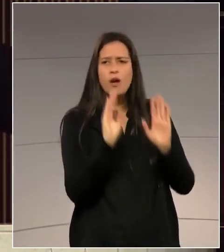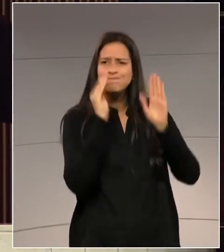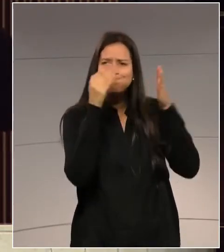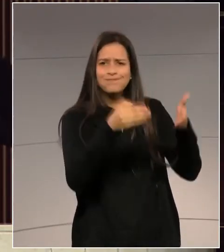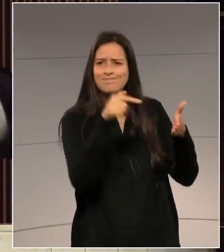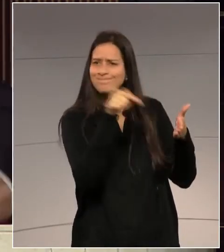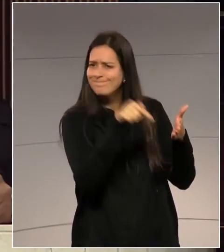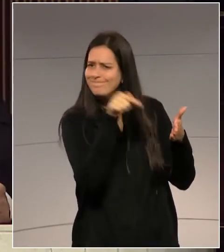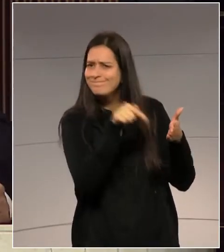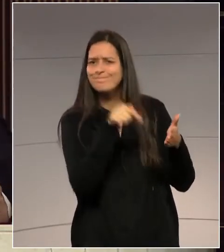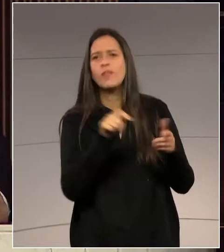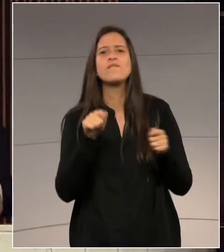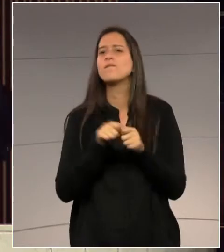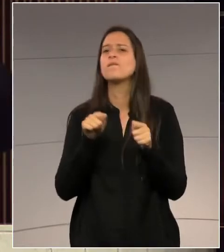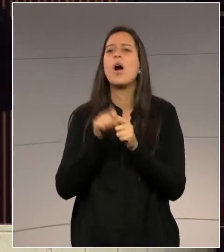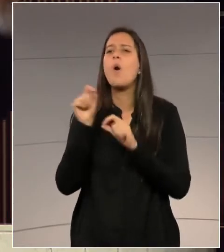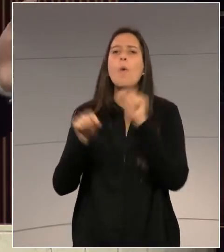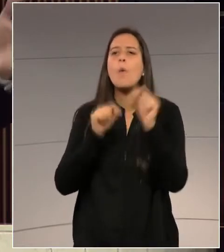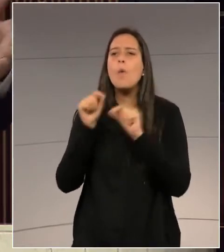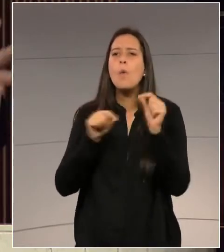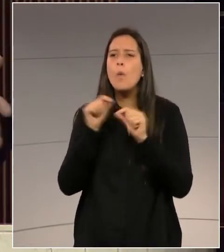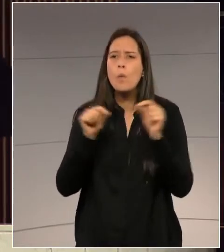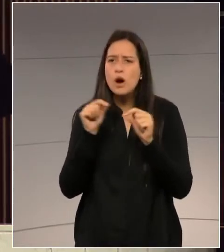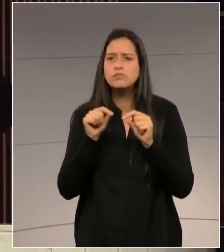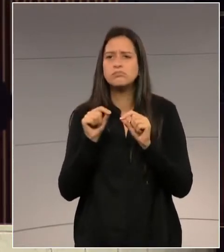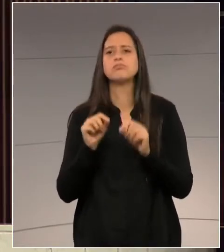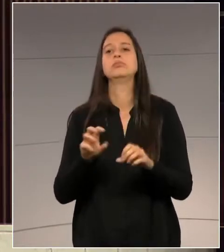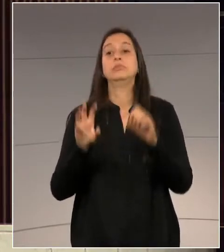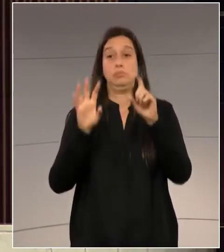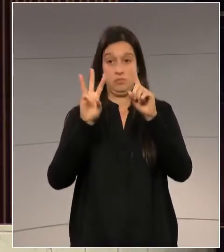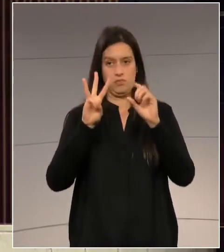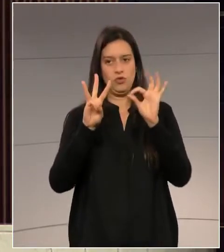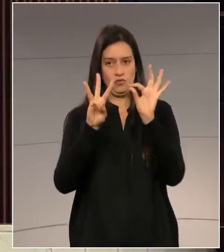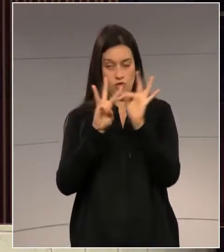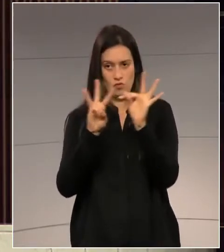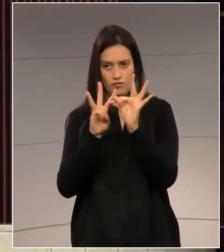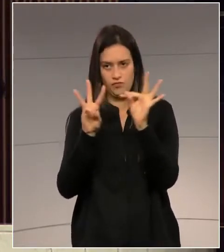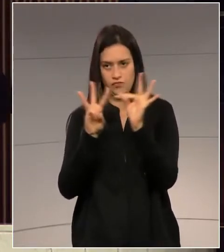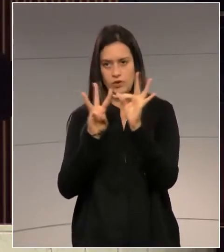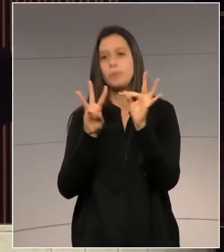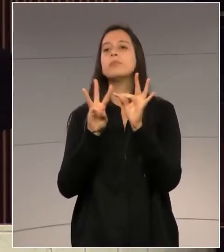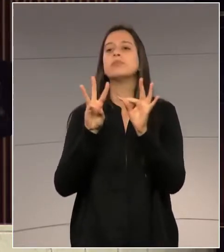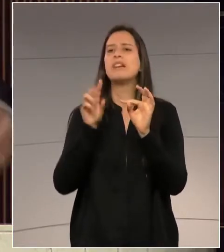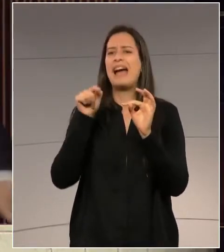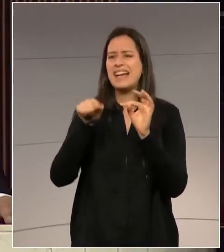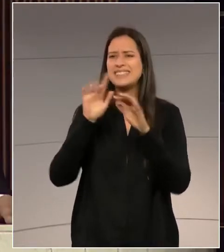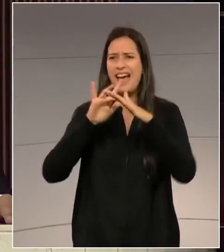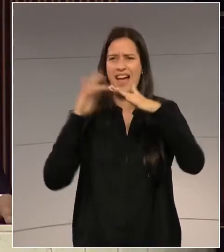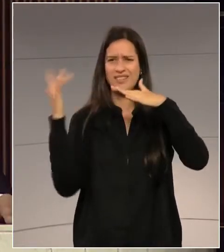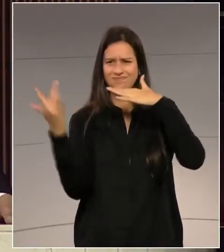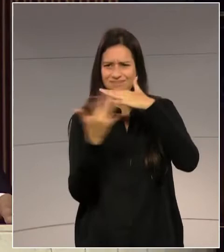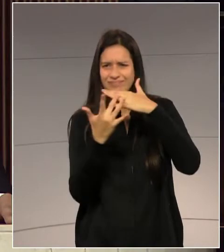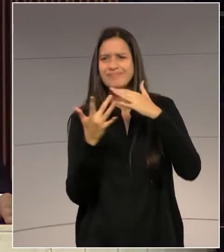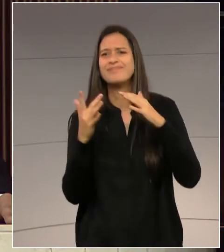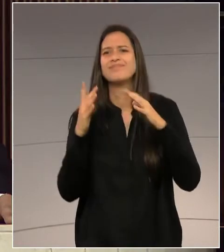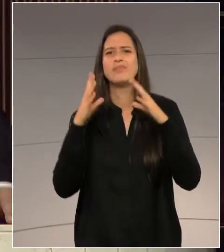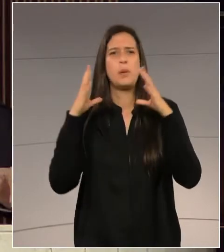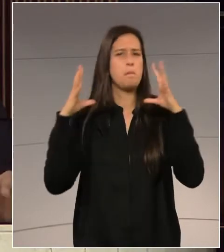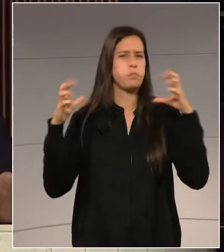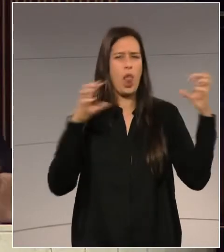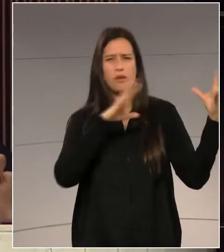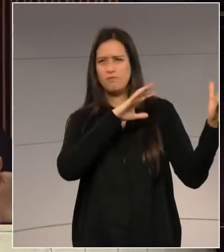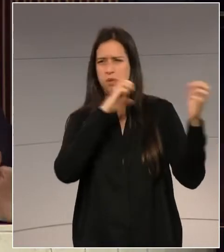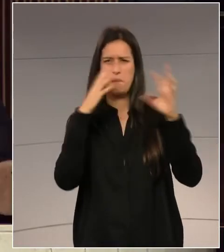quando no twitter em uma entrevista enquanto não é ele é o guinho zezinho e luisinho os três meninos a do desenho tio patinhas